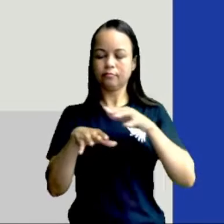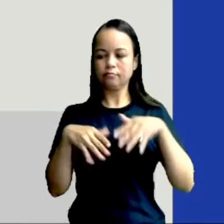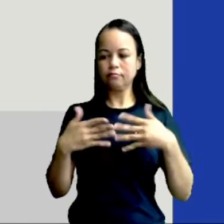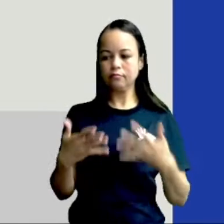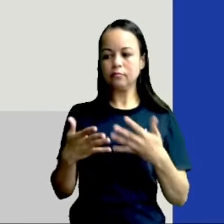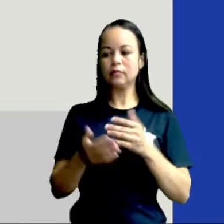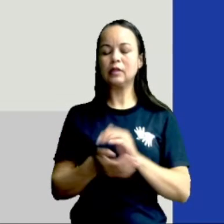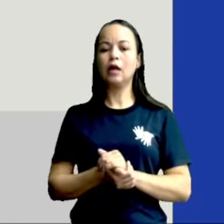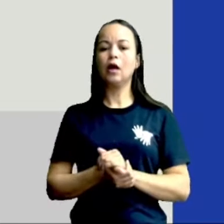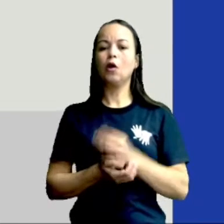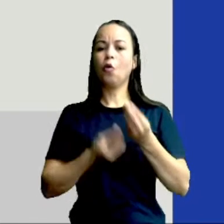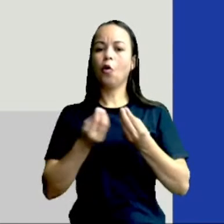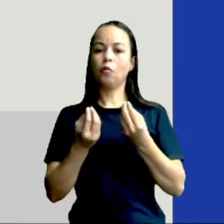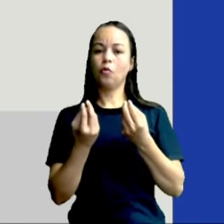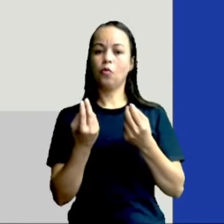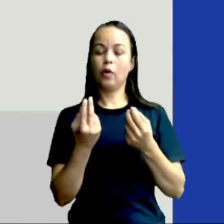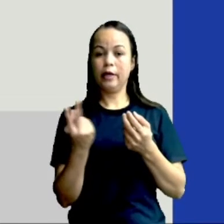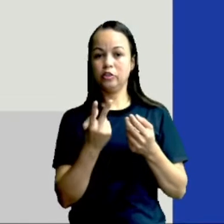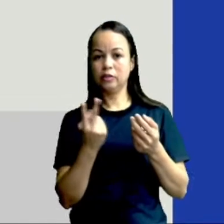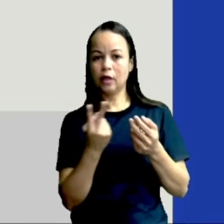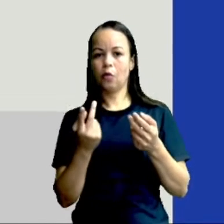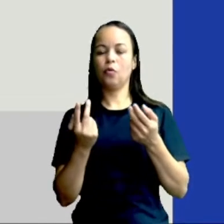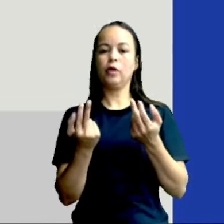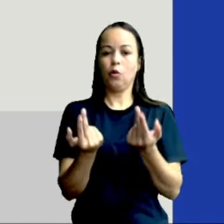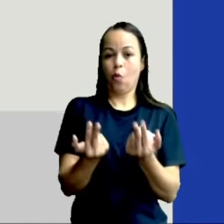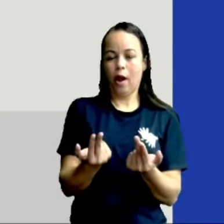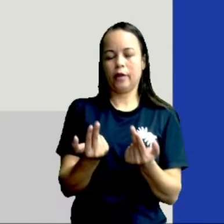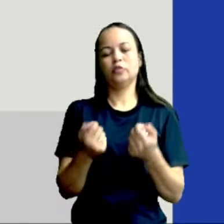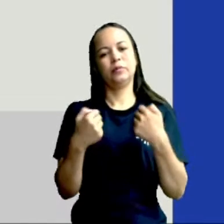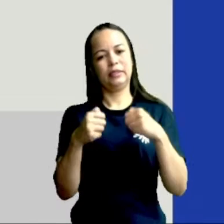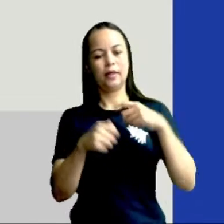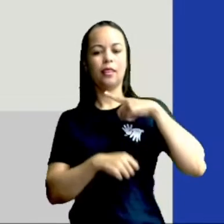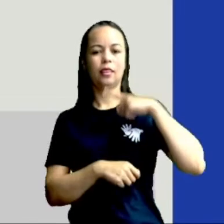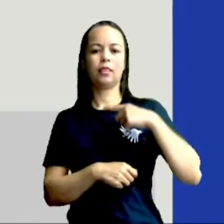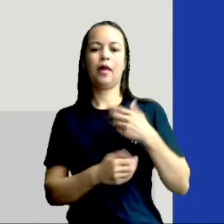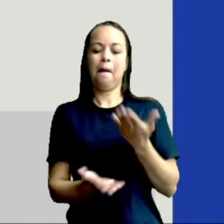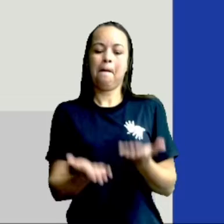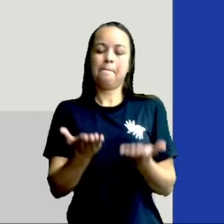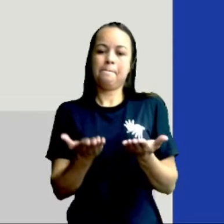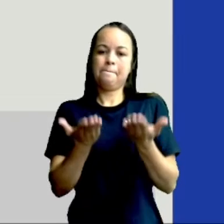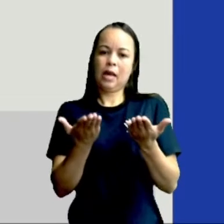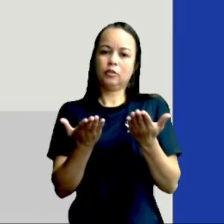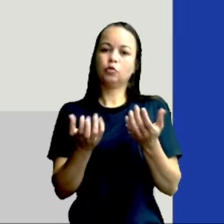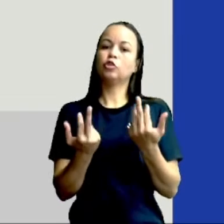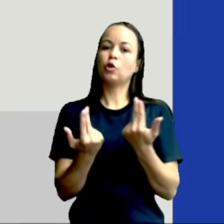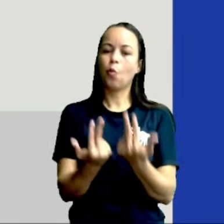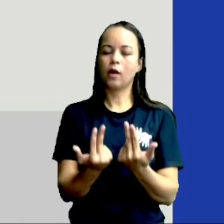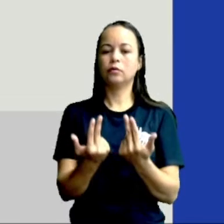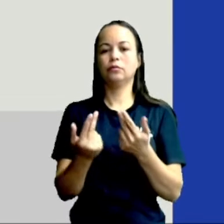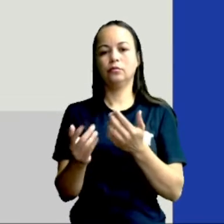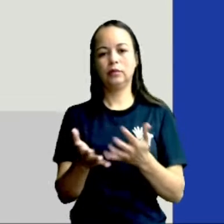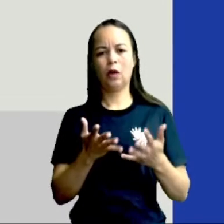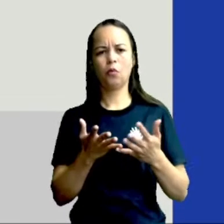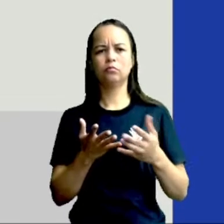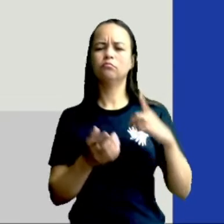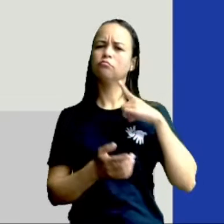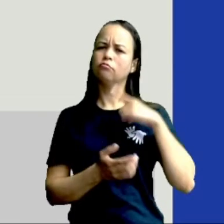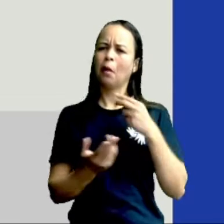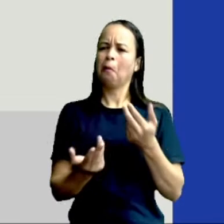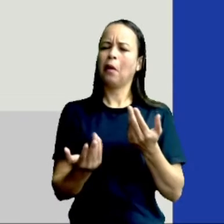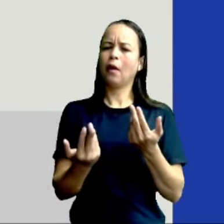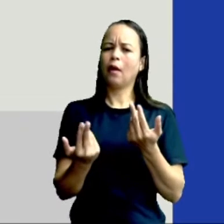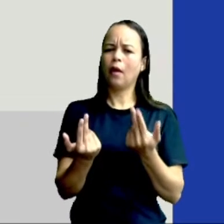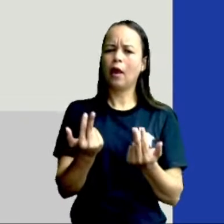que, como os pacotes são iguais, eles devem ter pesos iguais, tá? E aí eles têm pesos iguais porque está